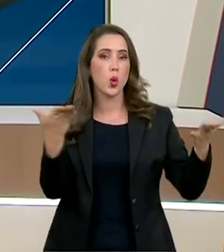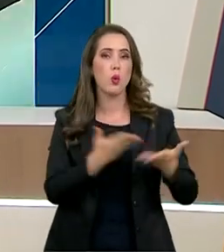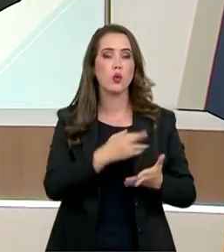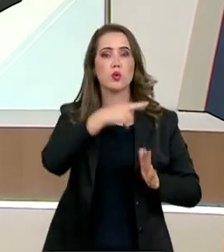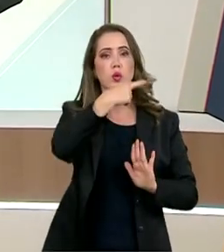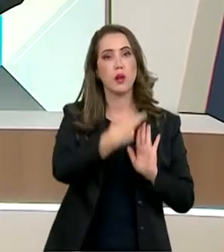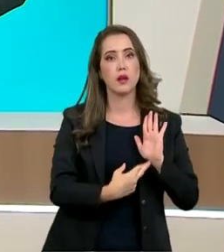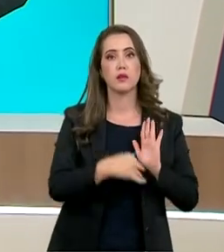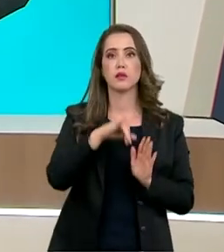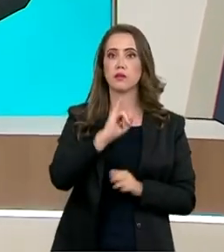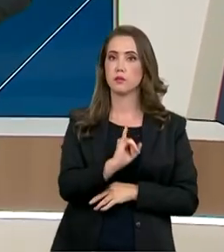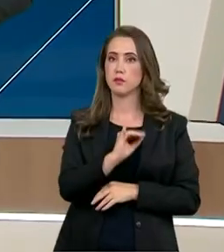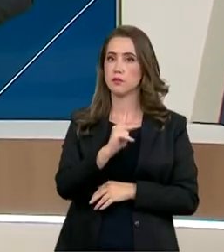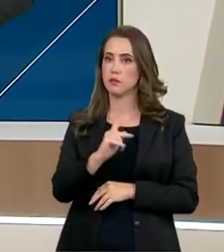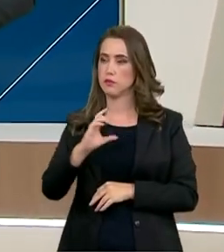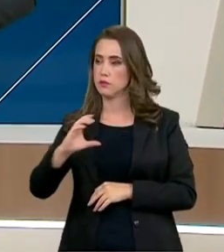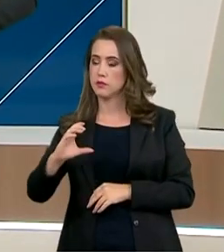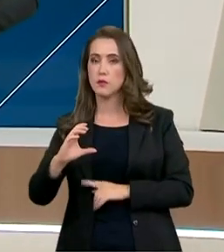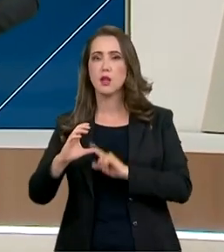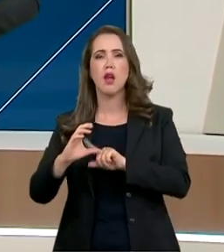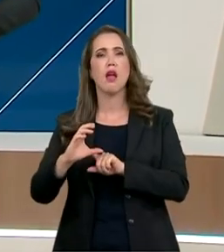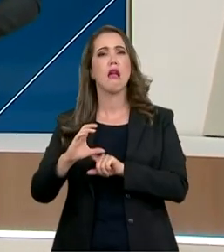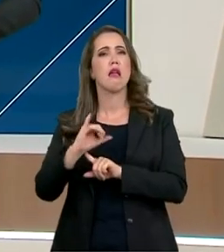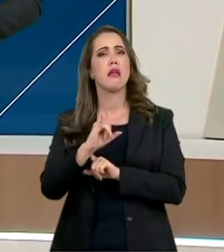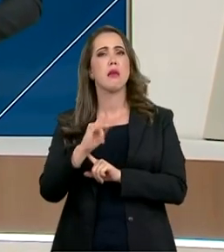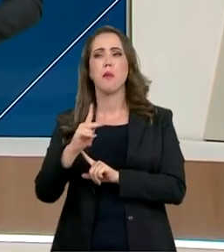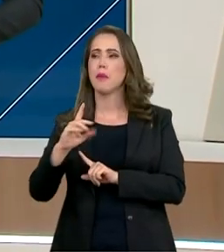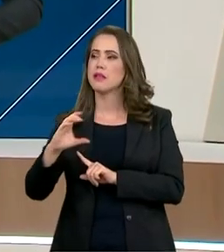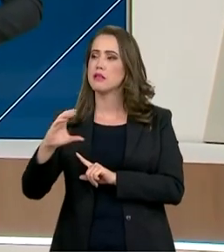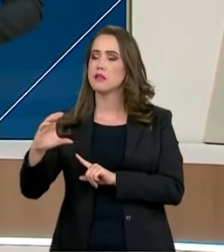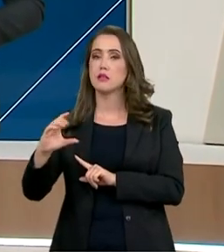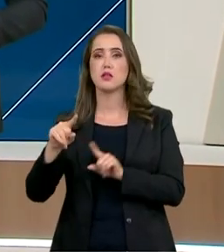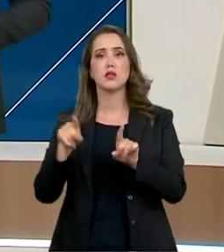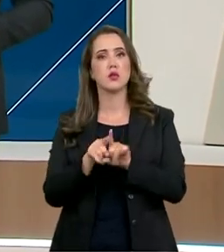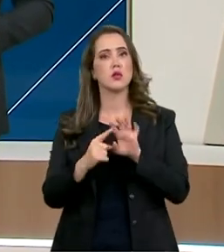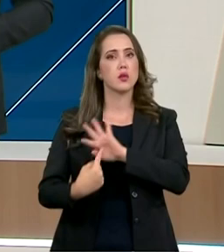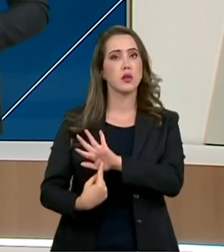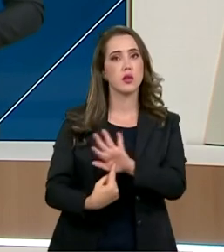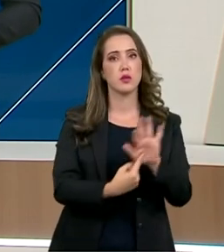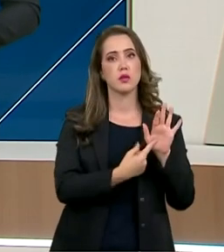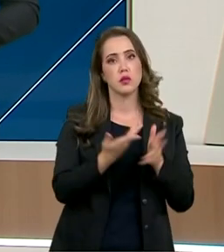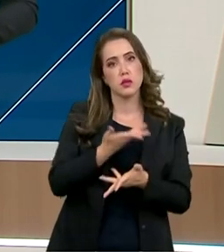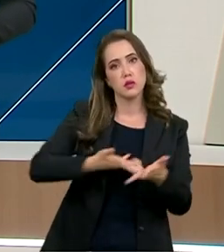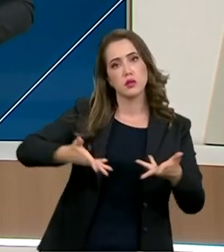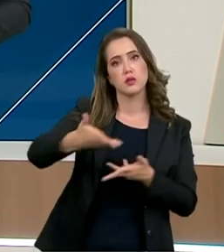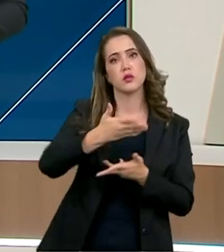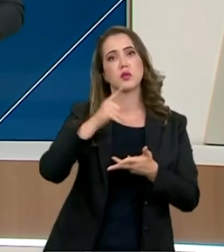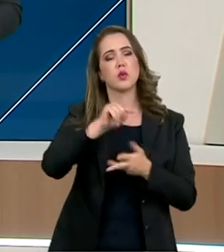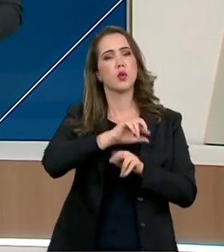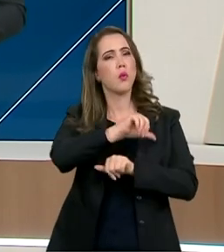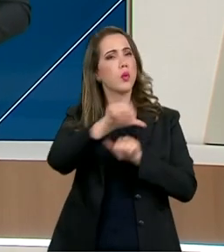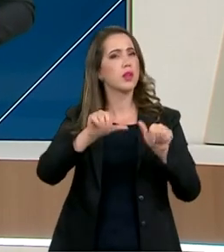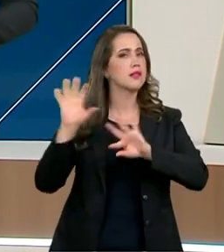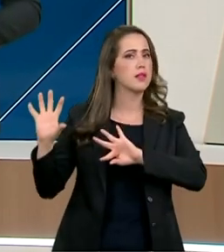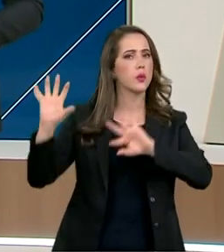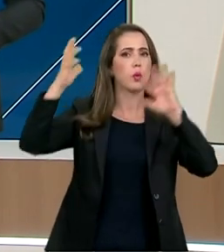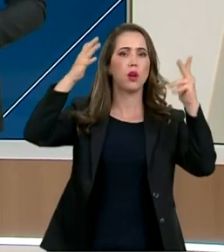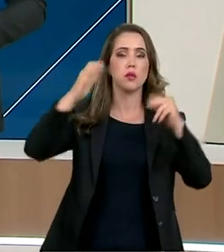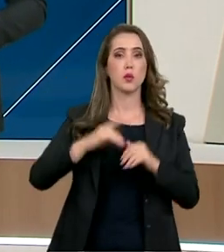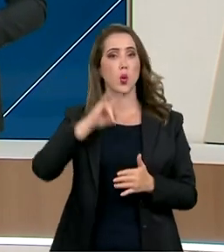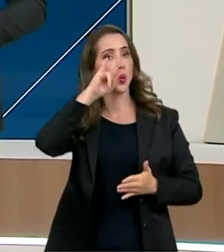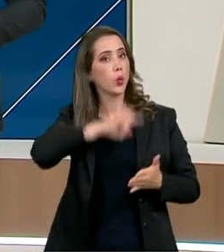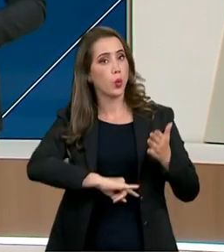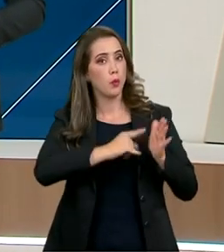um relatório do IPCC, sigla em inglês para Painel Intergovernamental sobre Mudanças Climáticas.